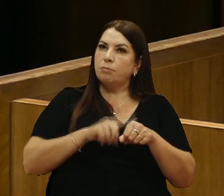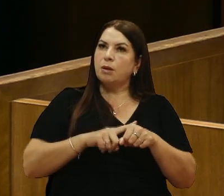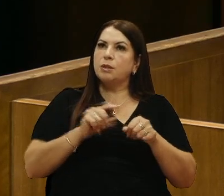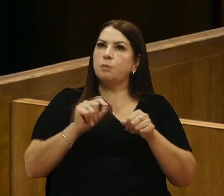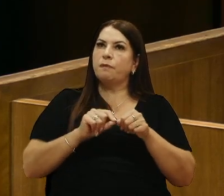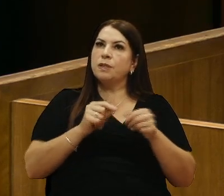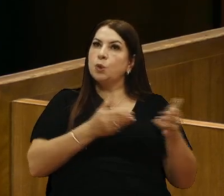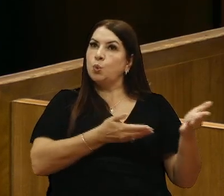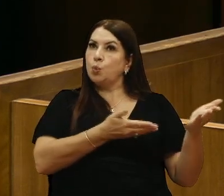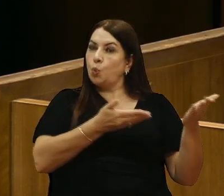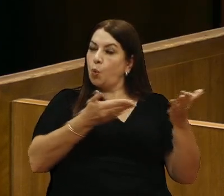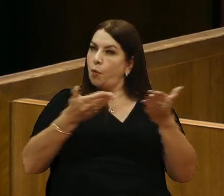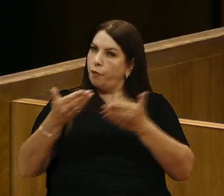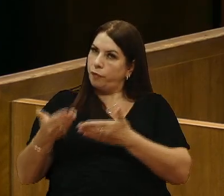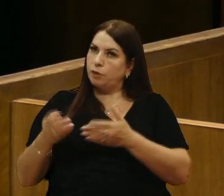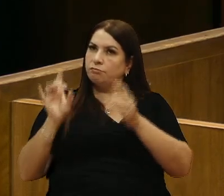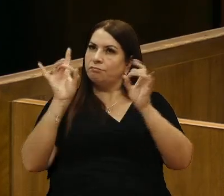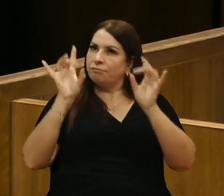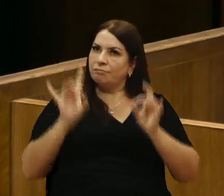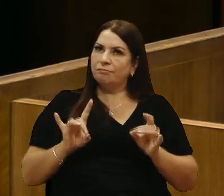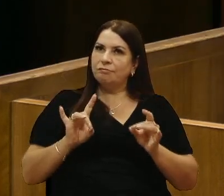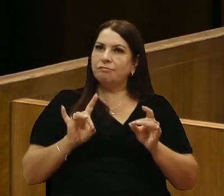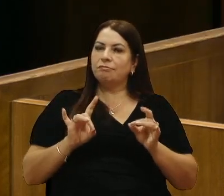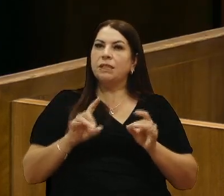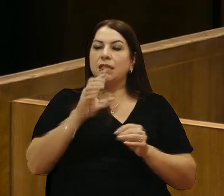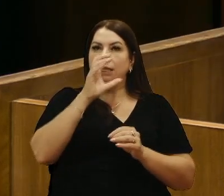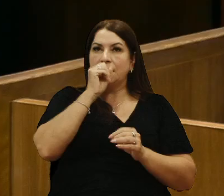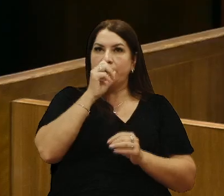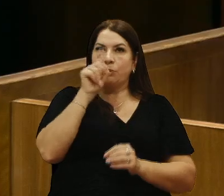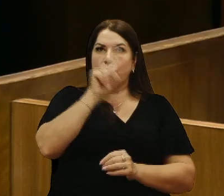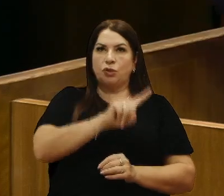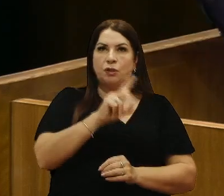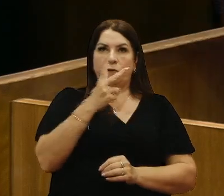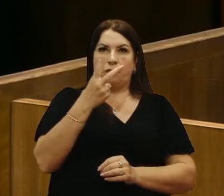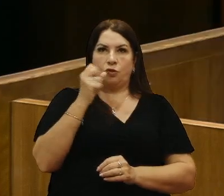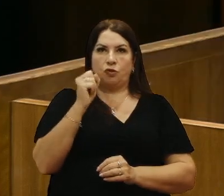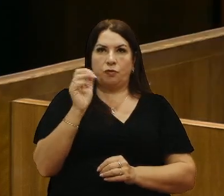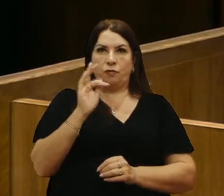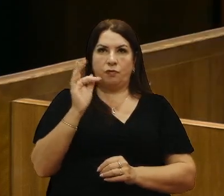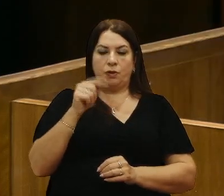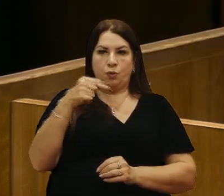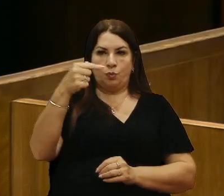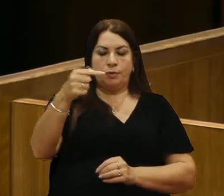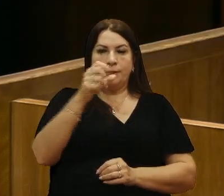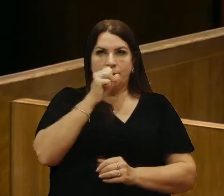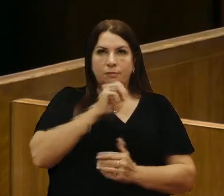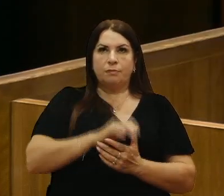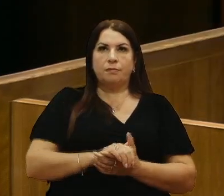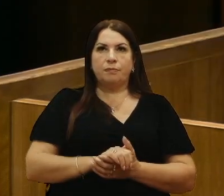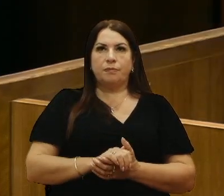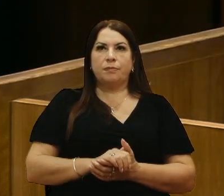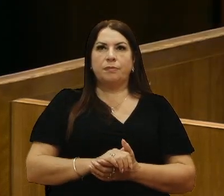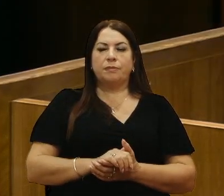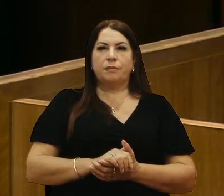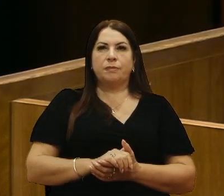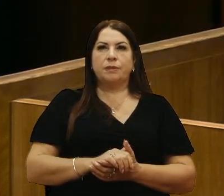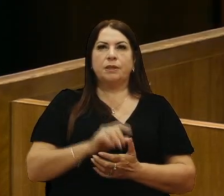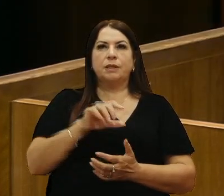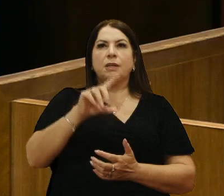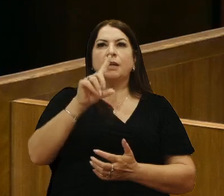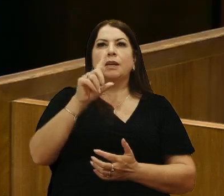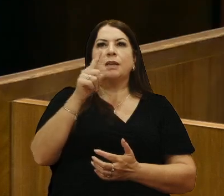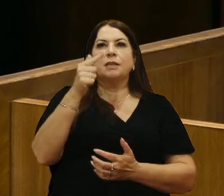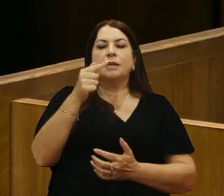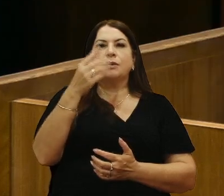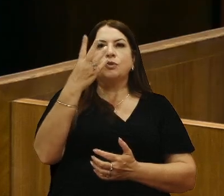um convite muito especial. No sábado, dia 28 de fevereiro, próximo sábado agora, às 19h45,